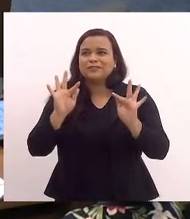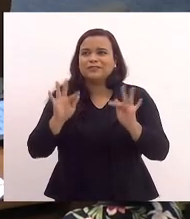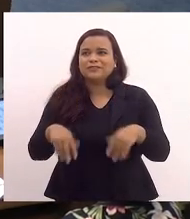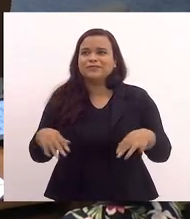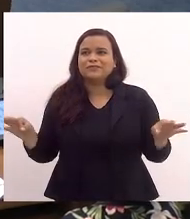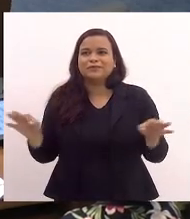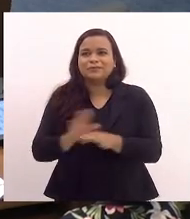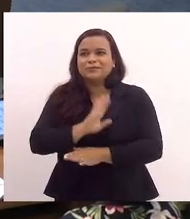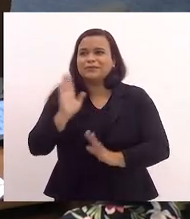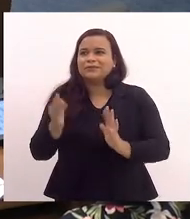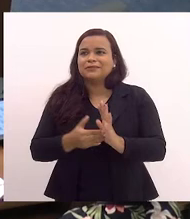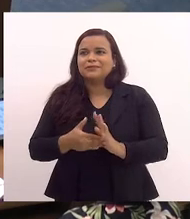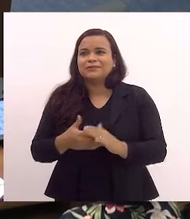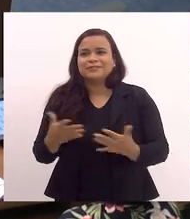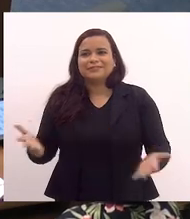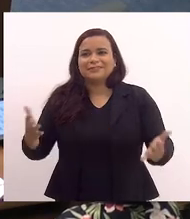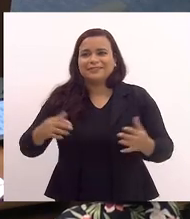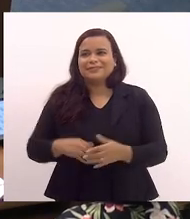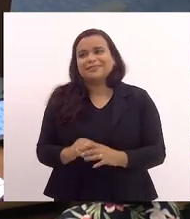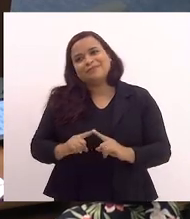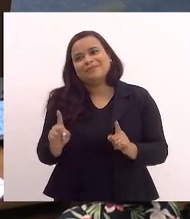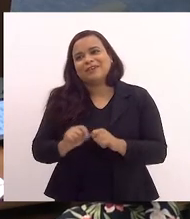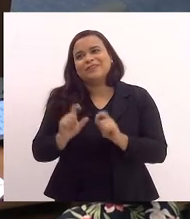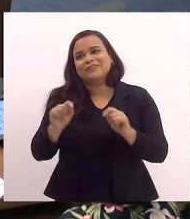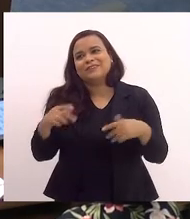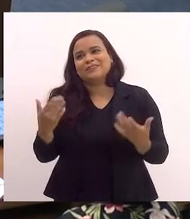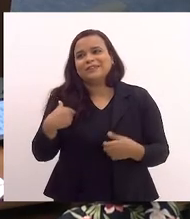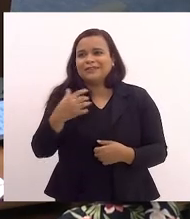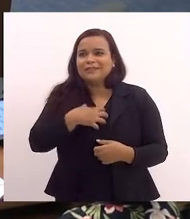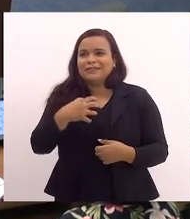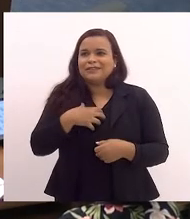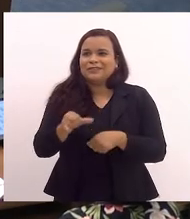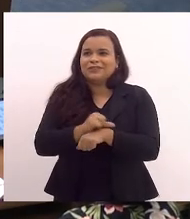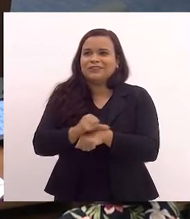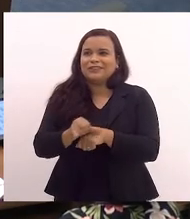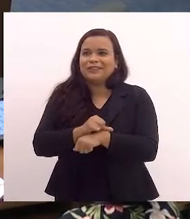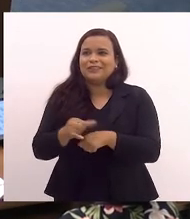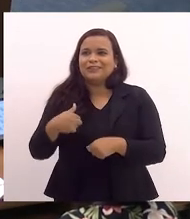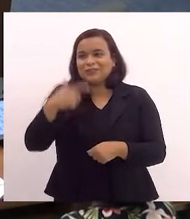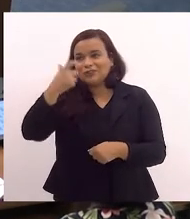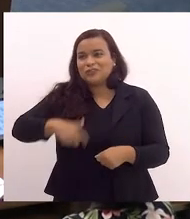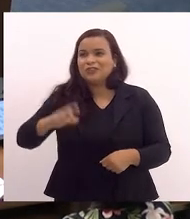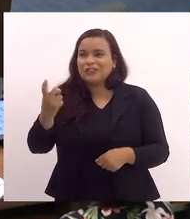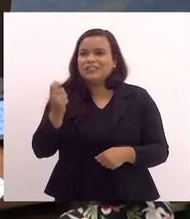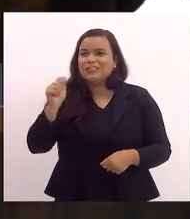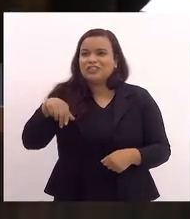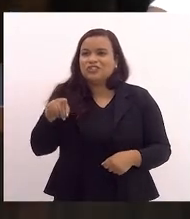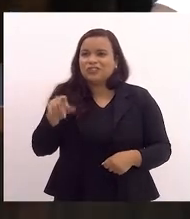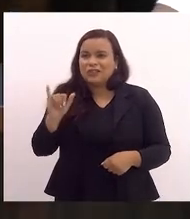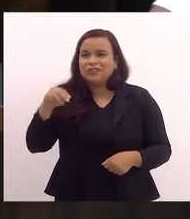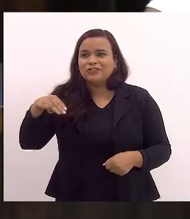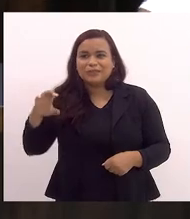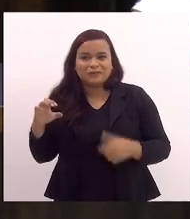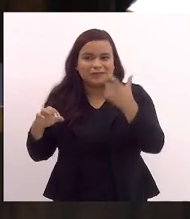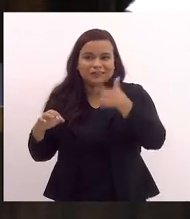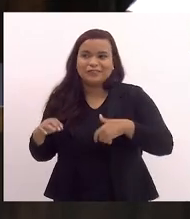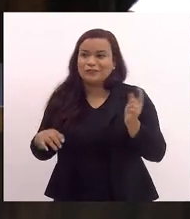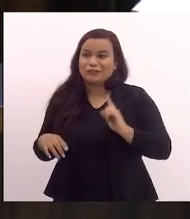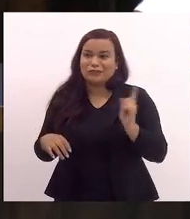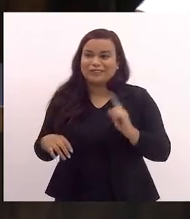a massa. Mas é isso, né? Eu vou ter que dar meu jeito, eu não sou o Xande MC, eu não sou o Henrique Vieira, eu tô.